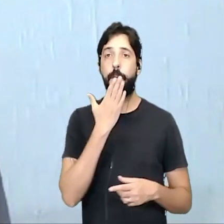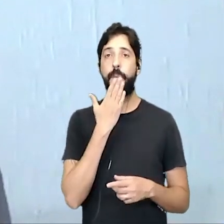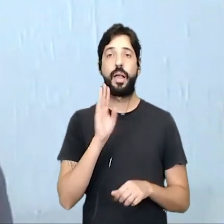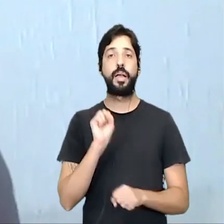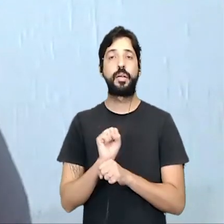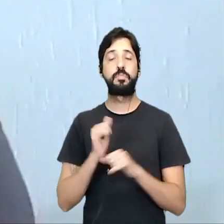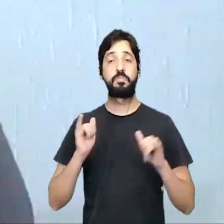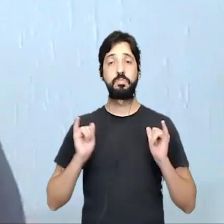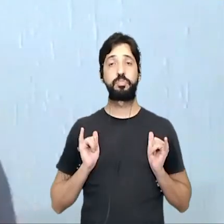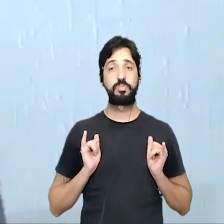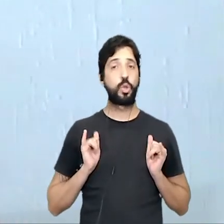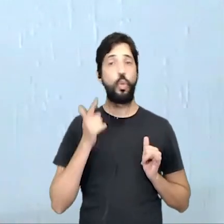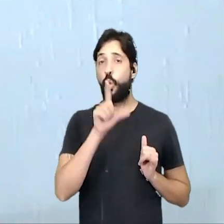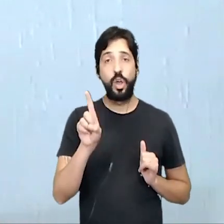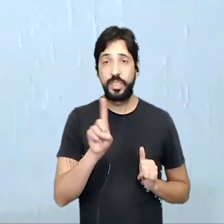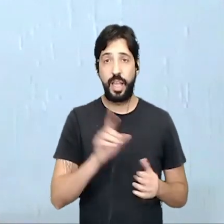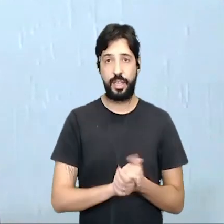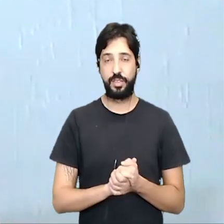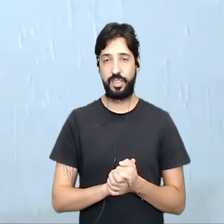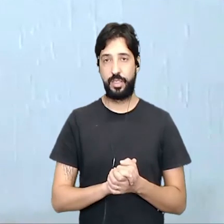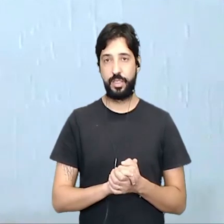A gente não consegue ficar quieto.